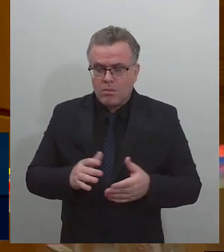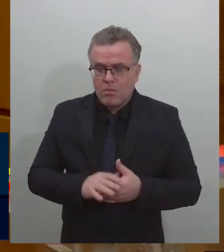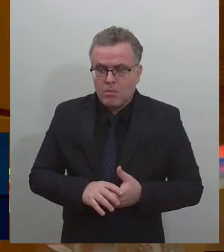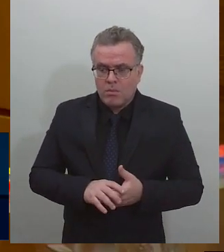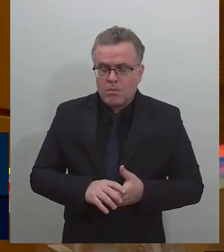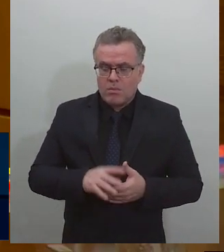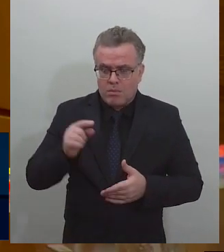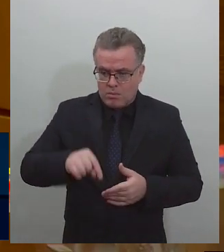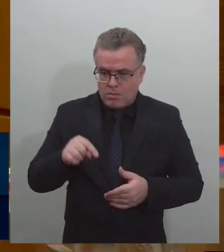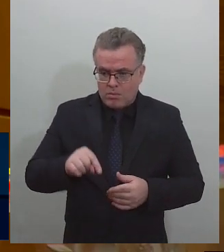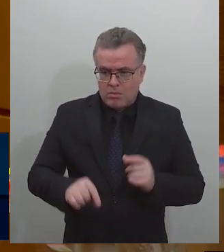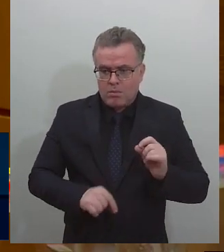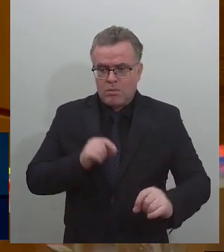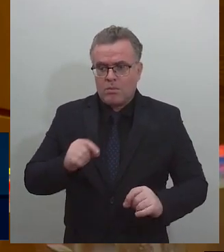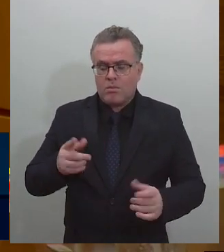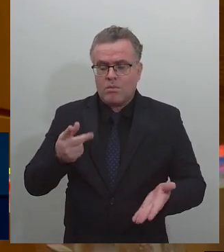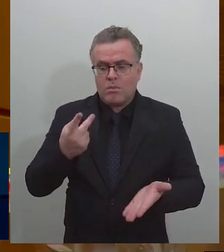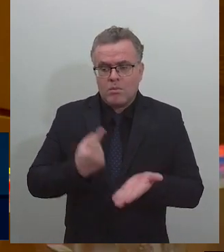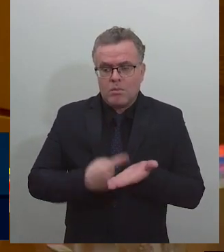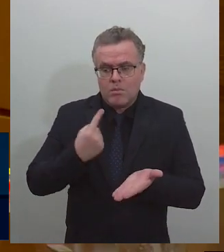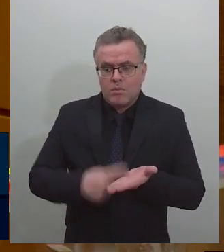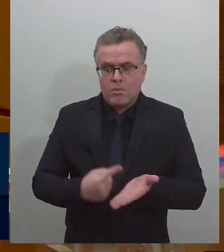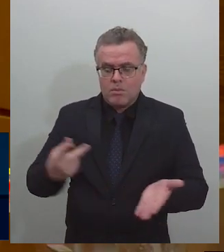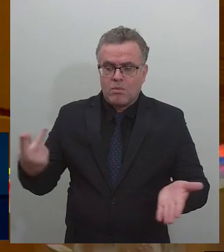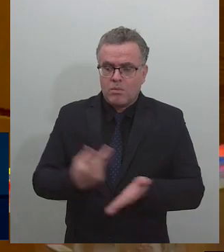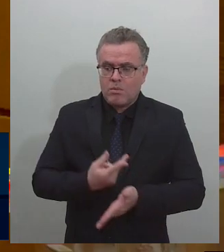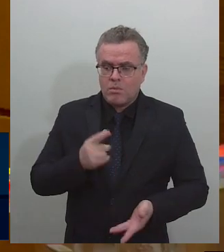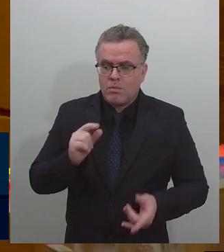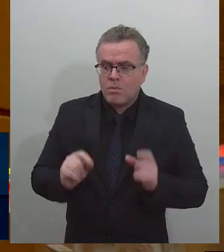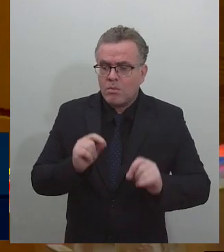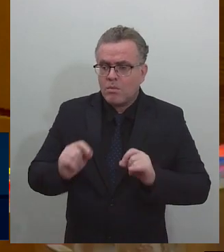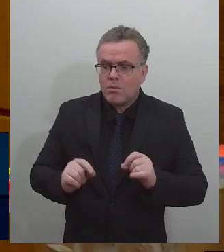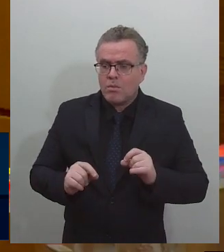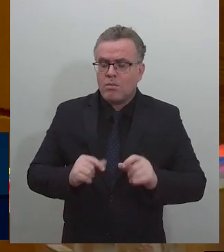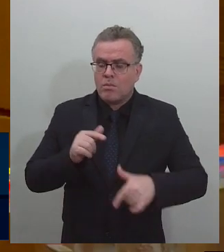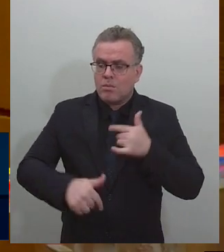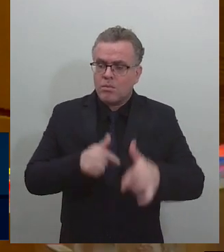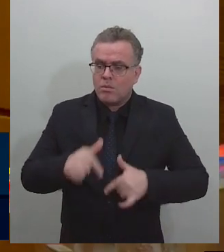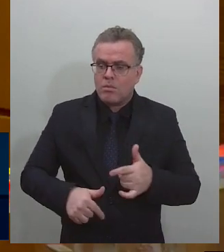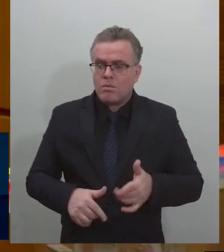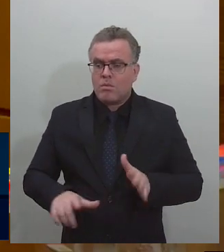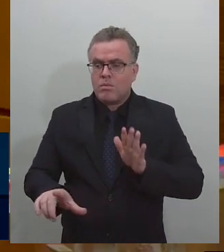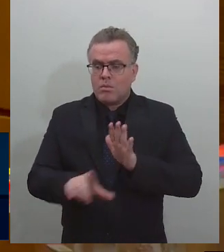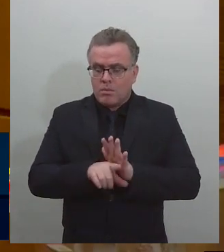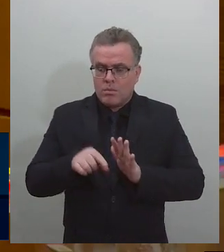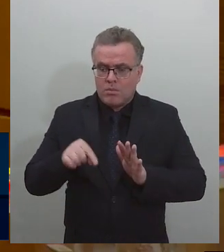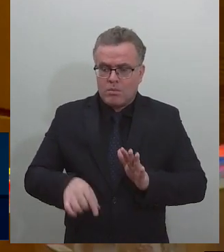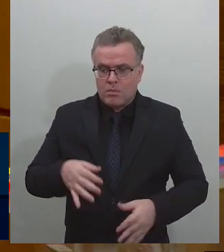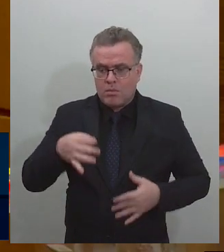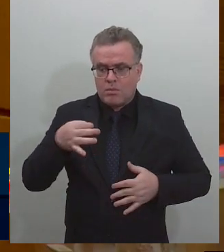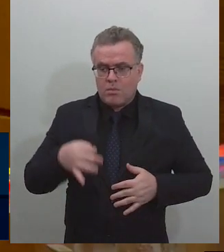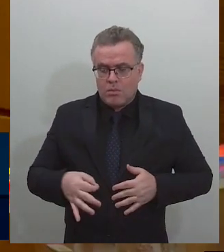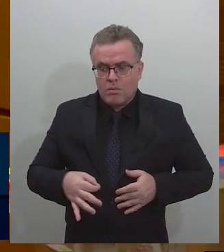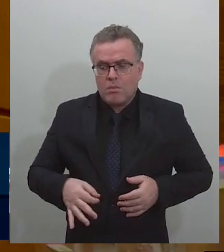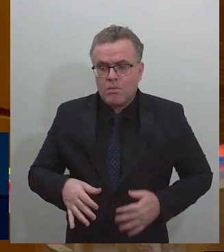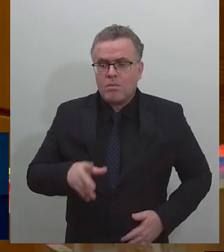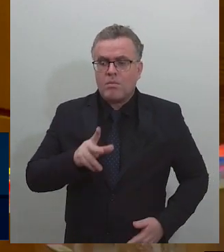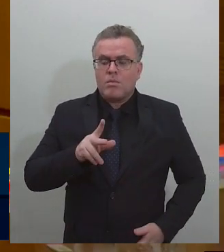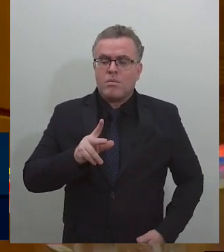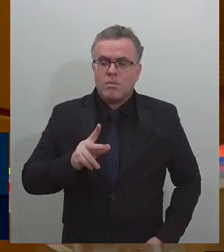dessas operações, né, da lei seca, né, com certeza isso ia combater e